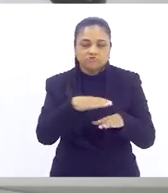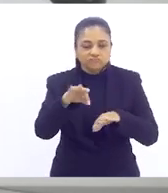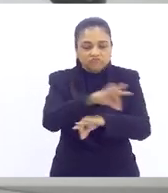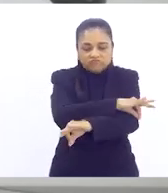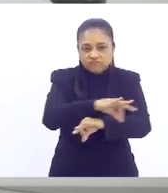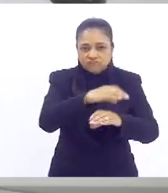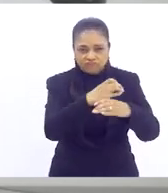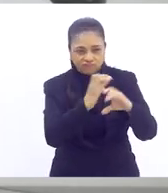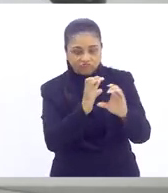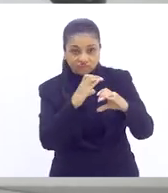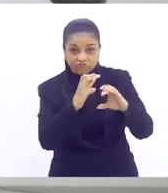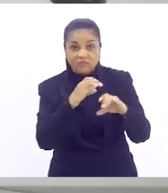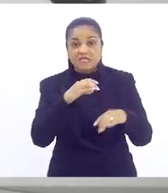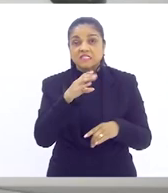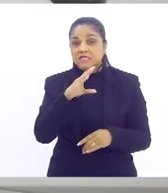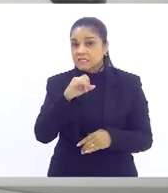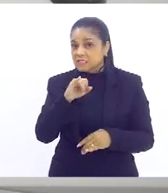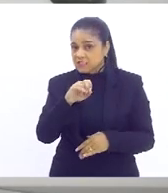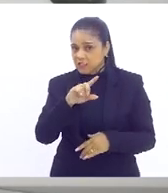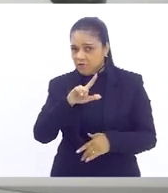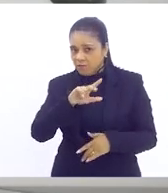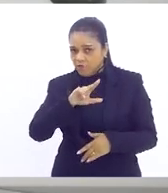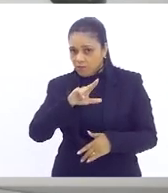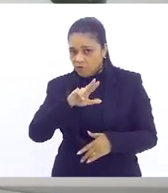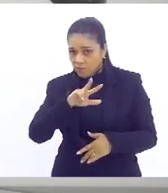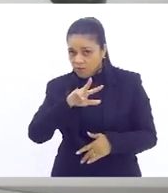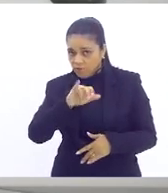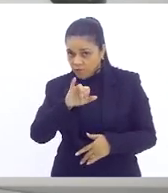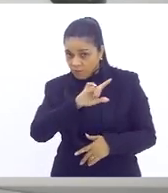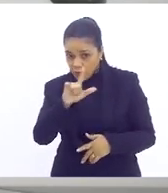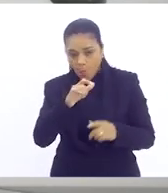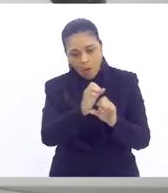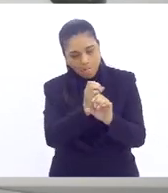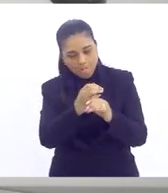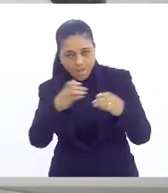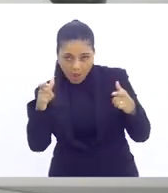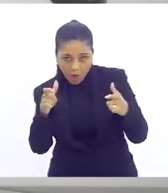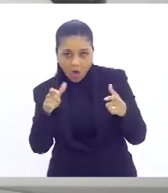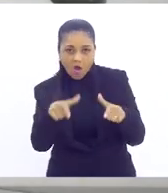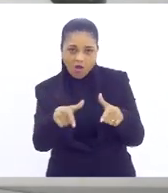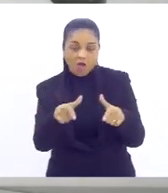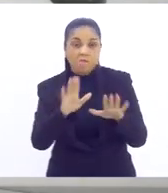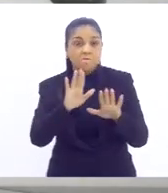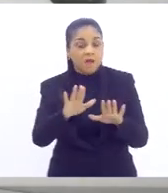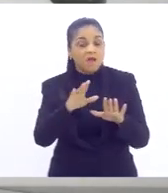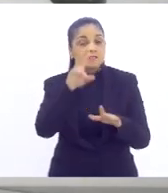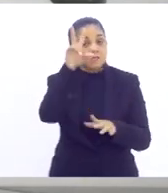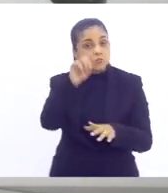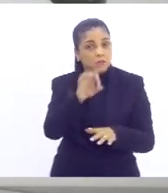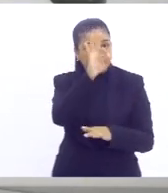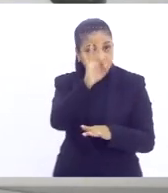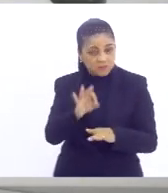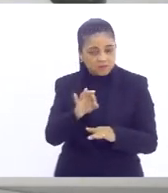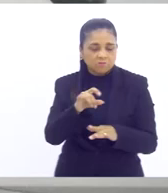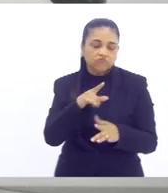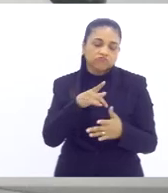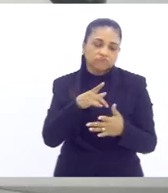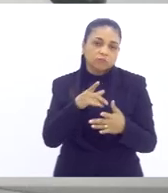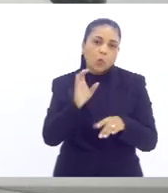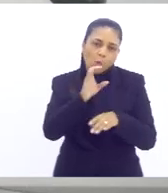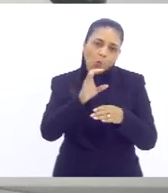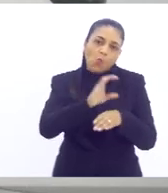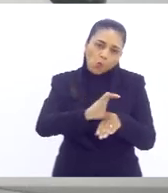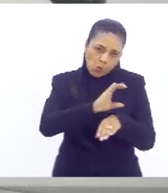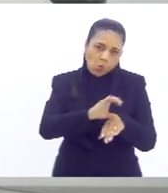né não tenha dúvida nenhuma acho que 50% quem faz engenharia faz engenharia civil ainda